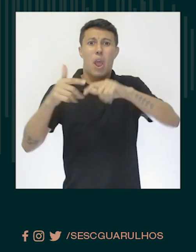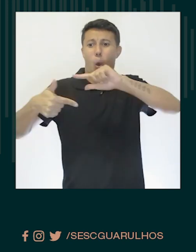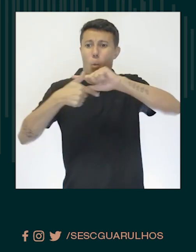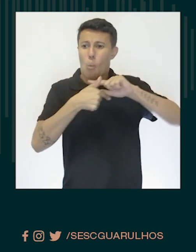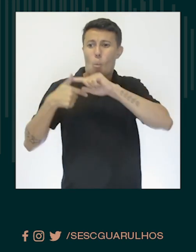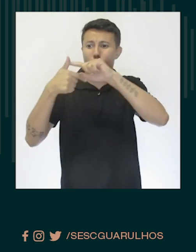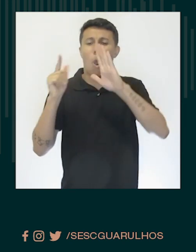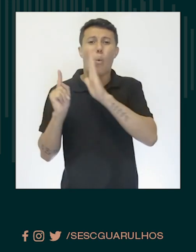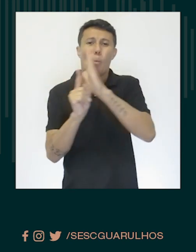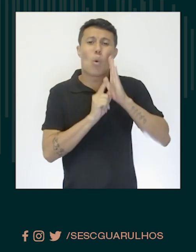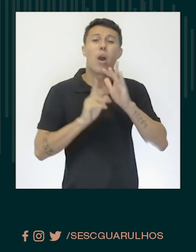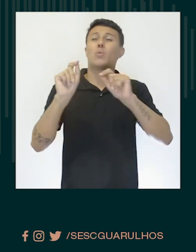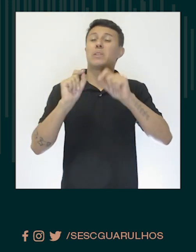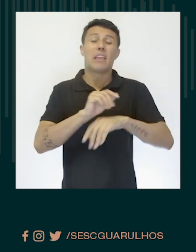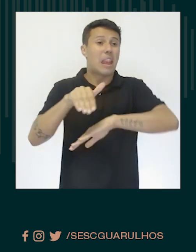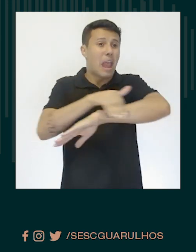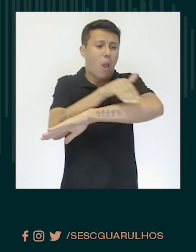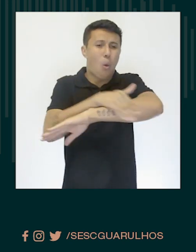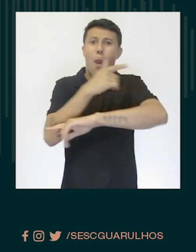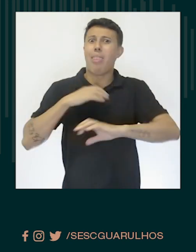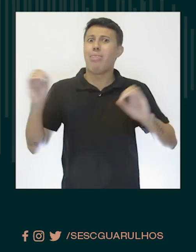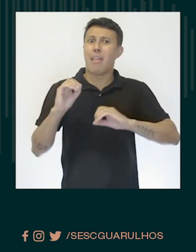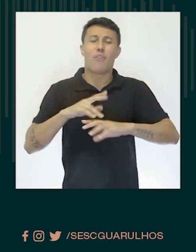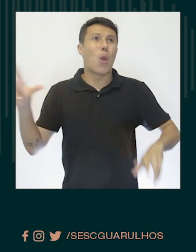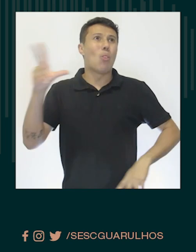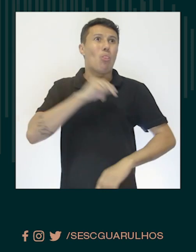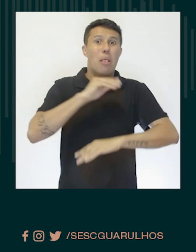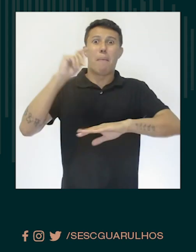imaginando, nossa, Paulista deve estar da hora, porque